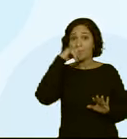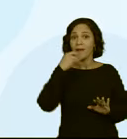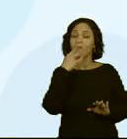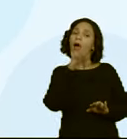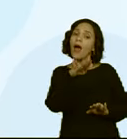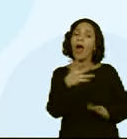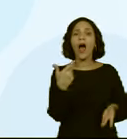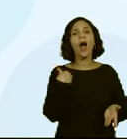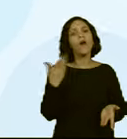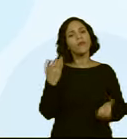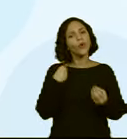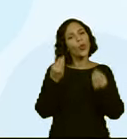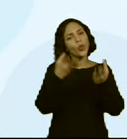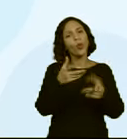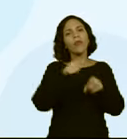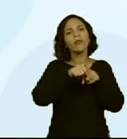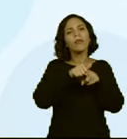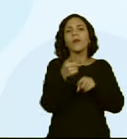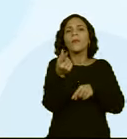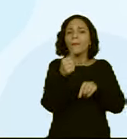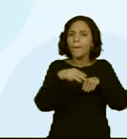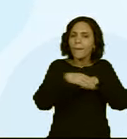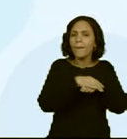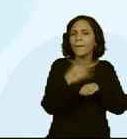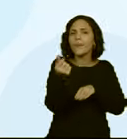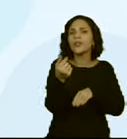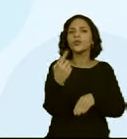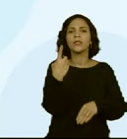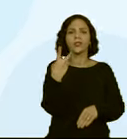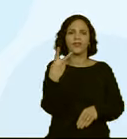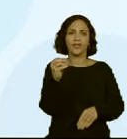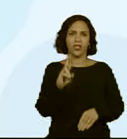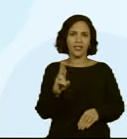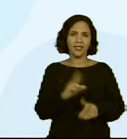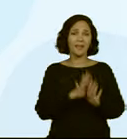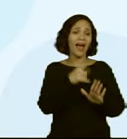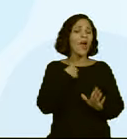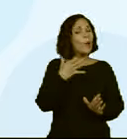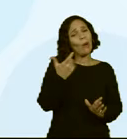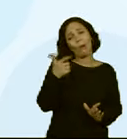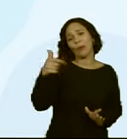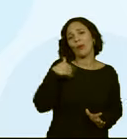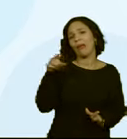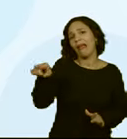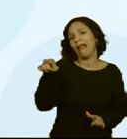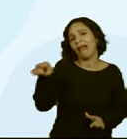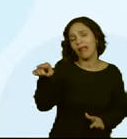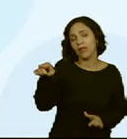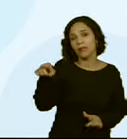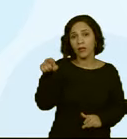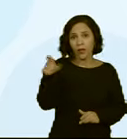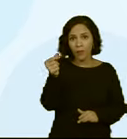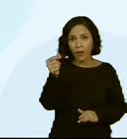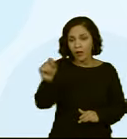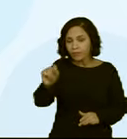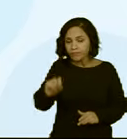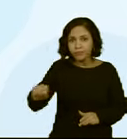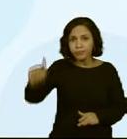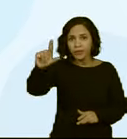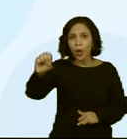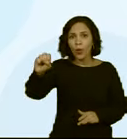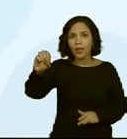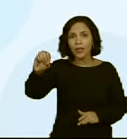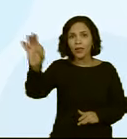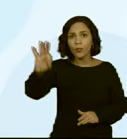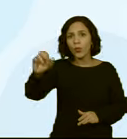pai dele oferecer um modelo de 120 reais faz o tênis da moda que ele quer custa oitenta por cento mais